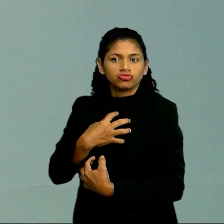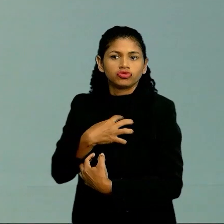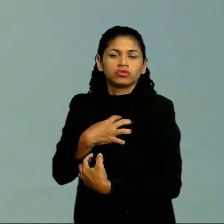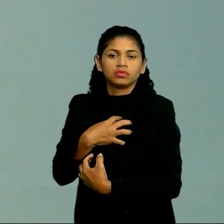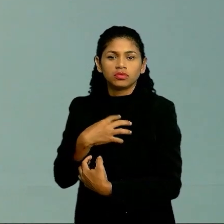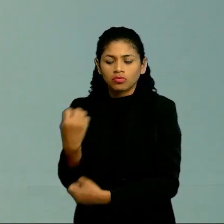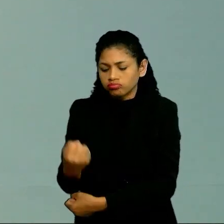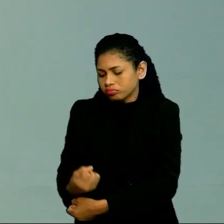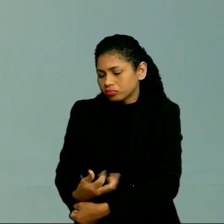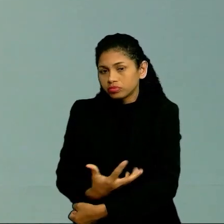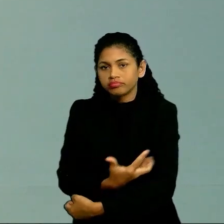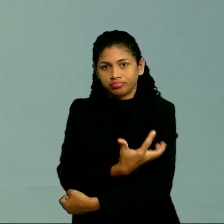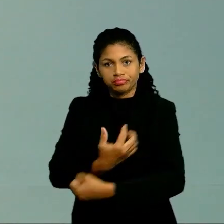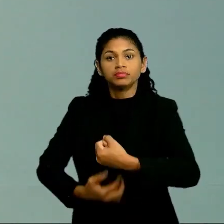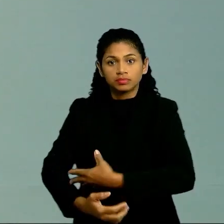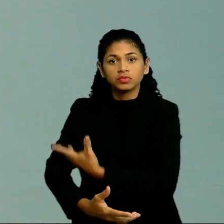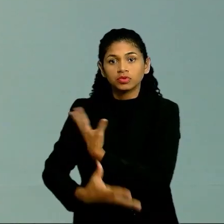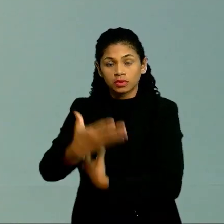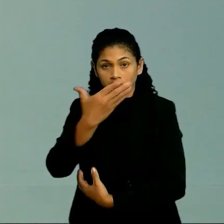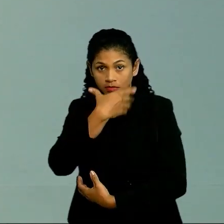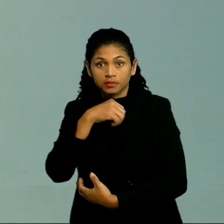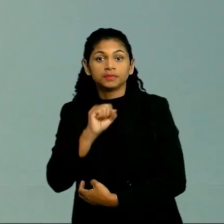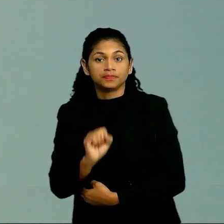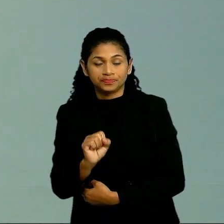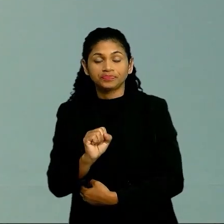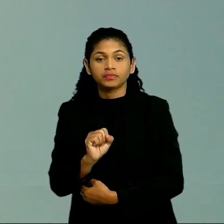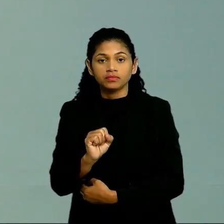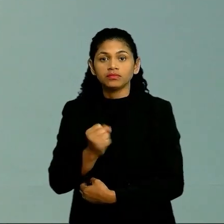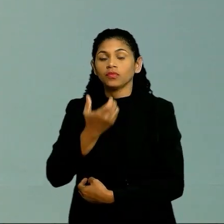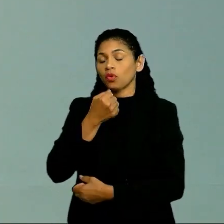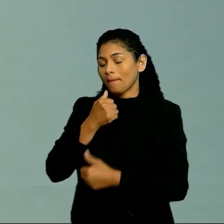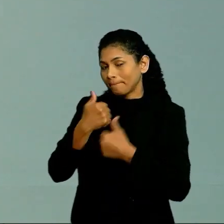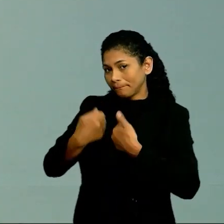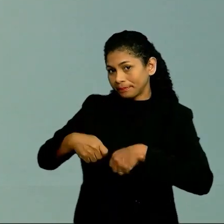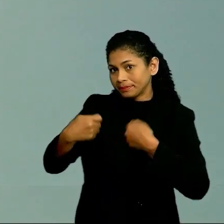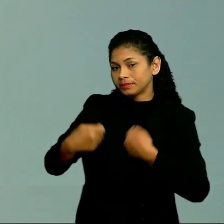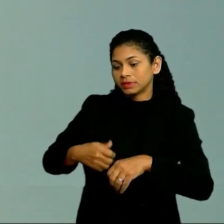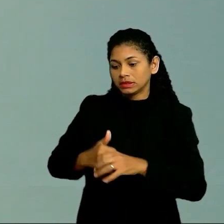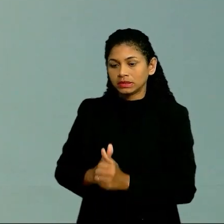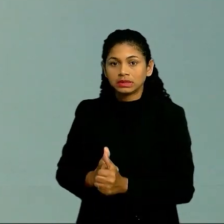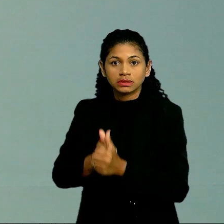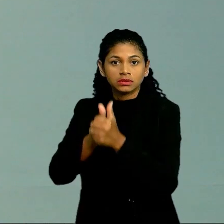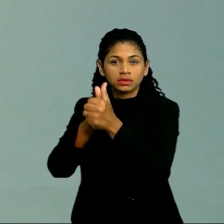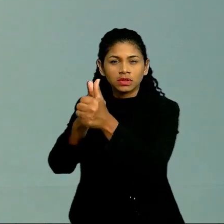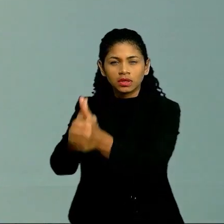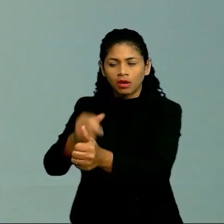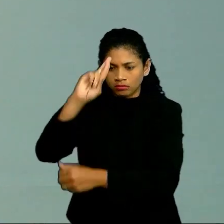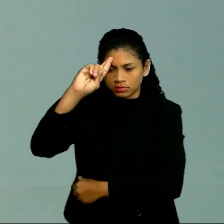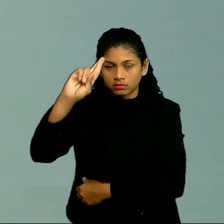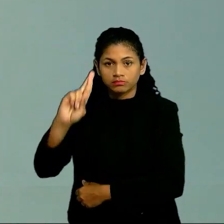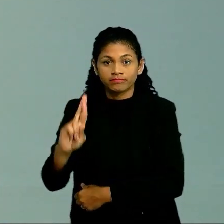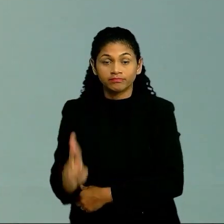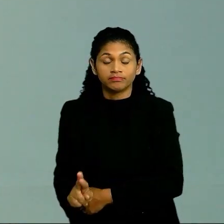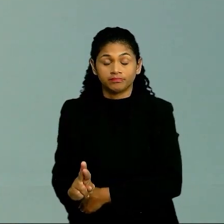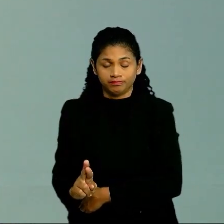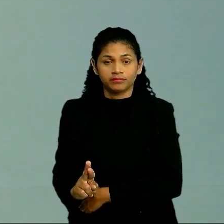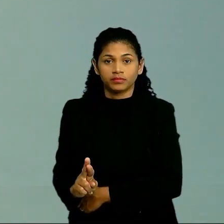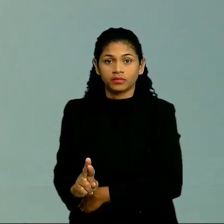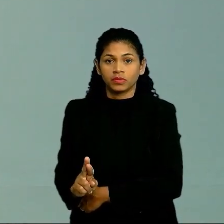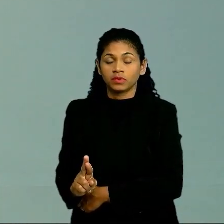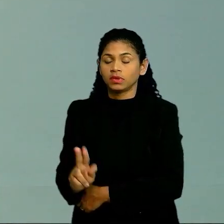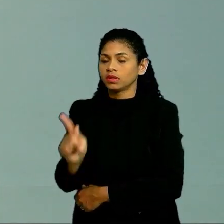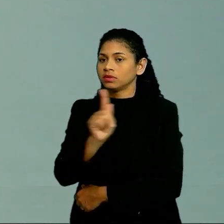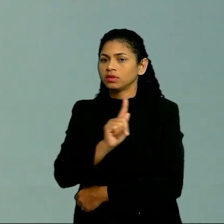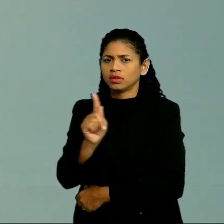isso fazem em favor da razão. Então, o homem deve seguir uma racionalidade sem seguir os instintos,